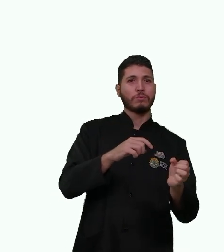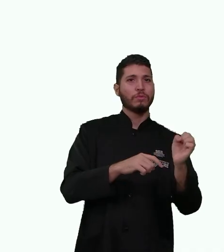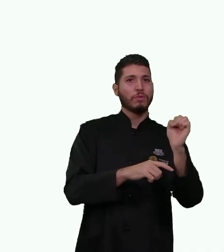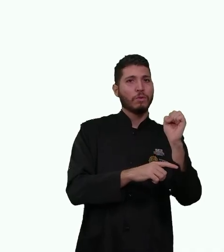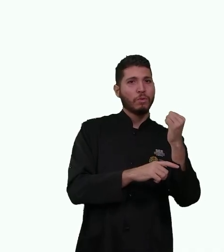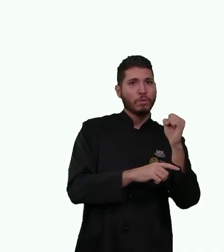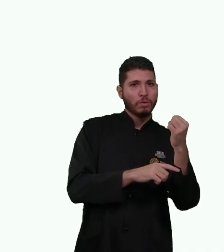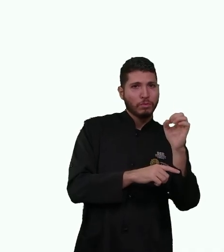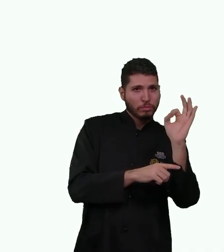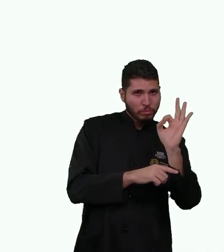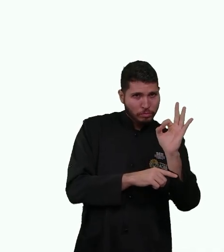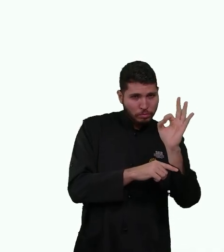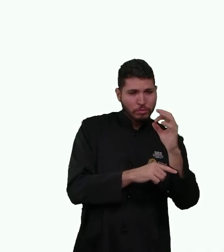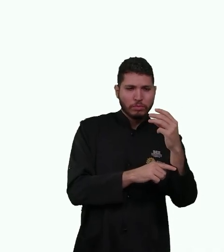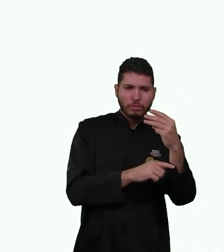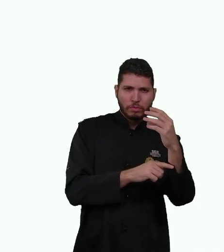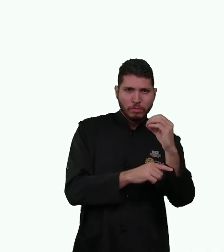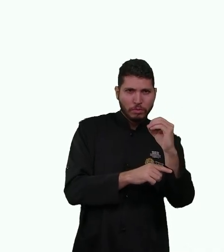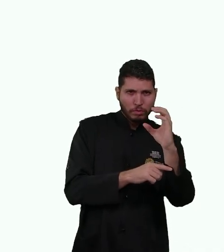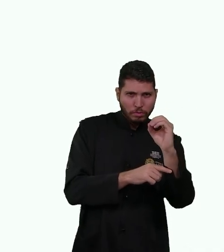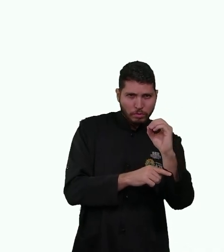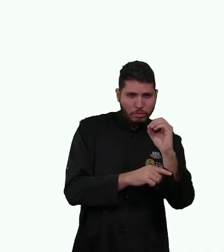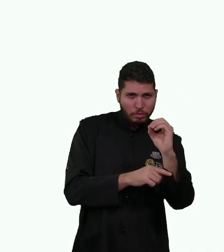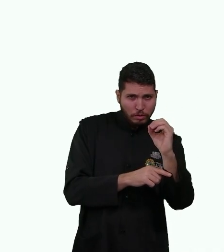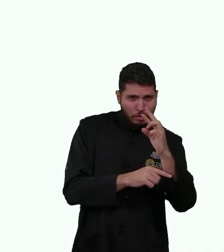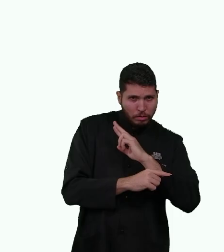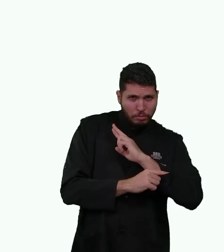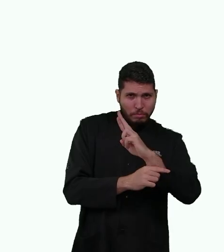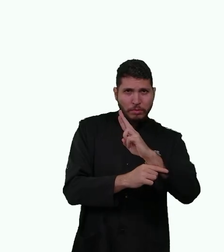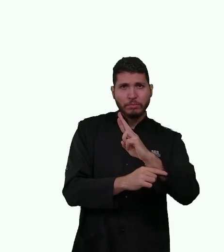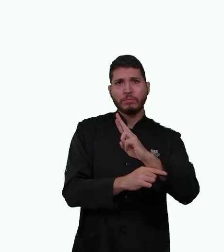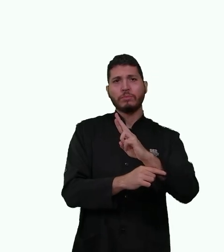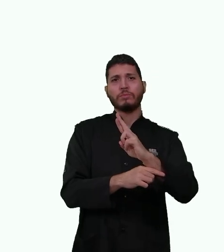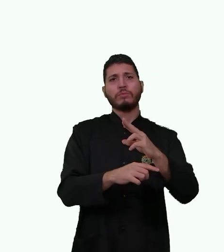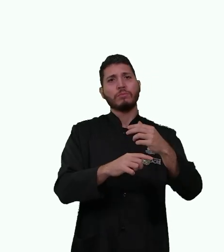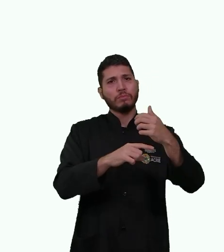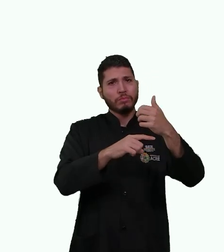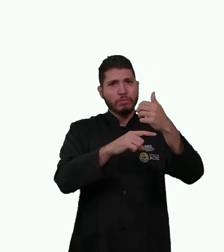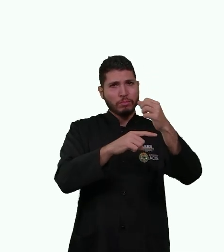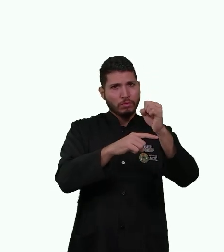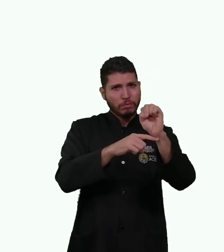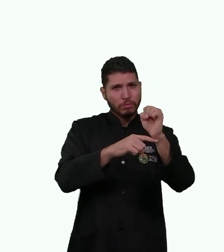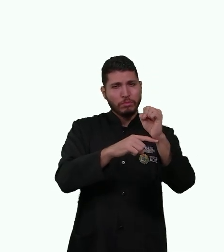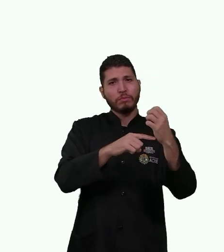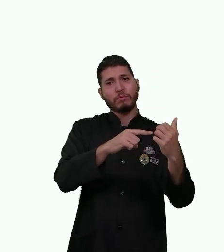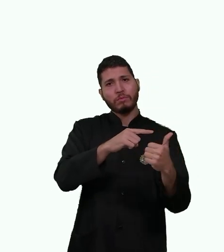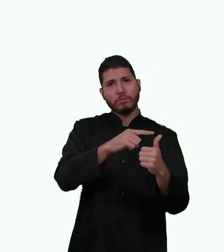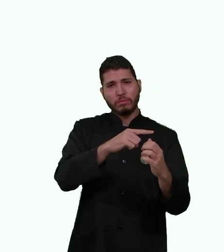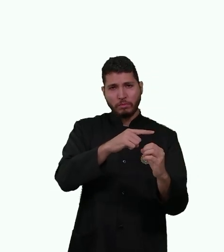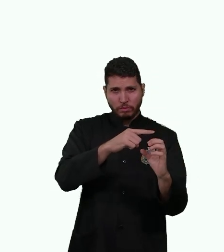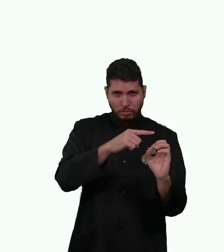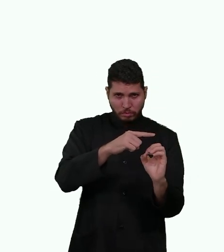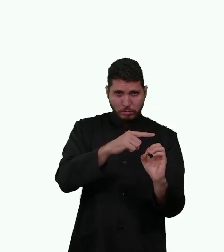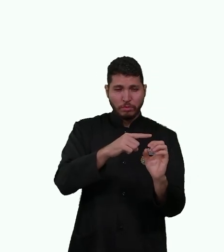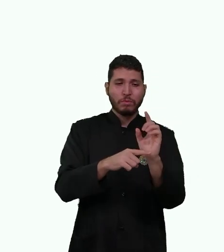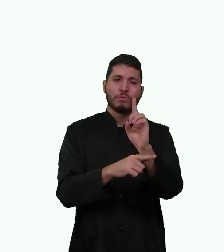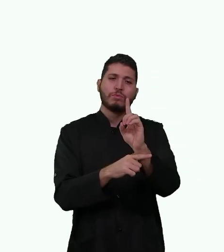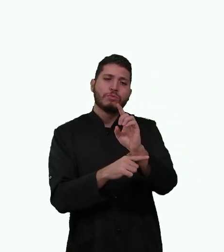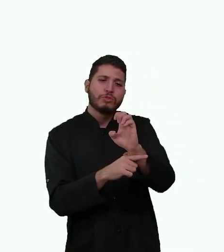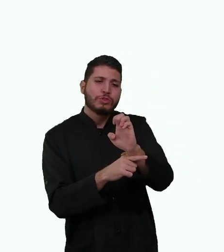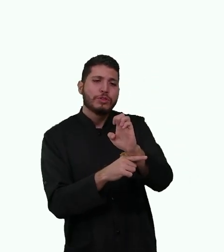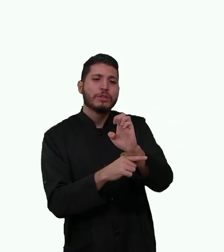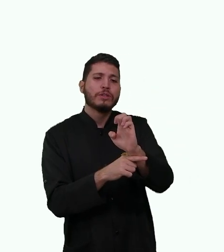300, isso é 8 sobre 100 de 300, tá? E aí esse de vai representar para a gente